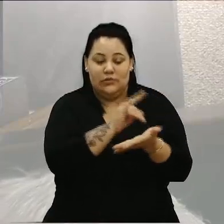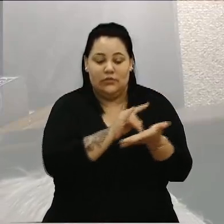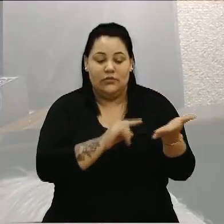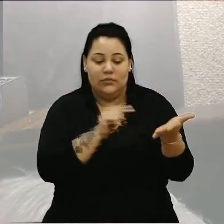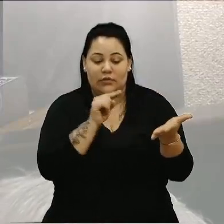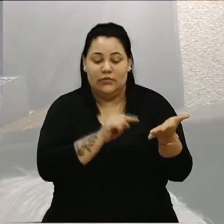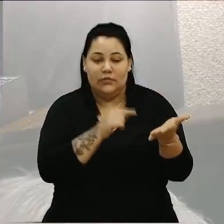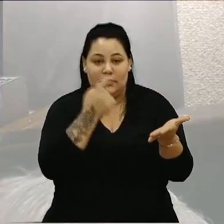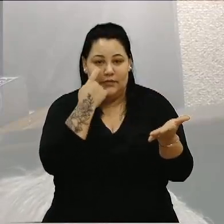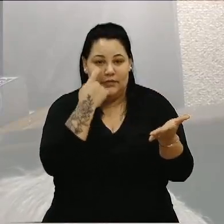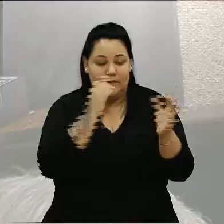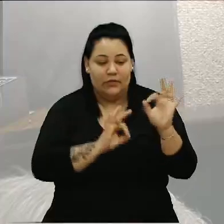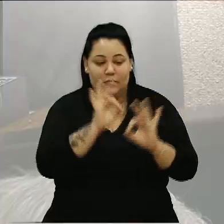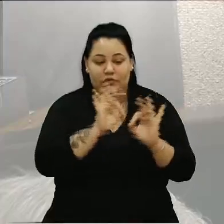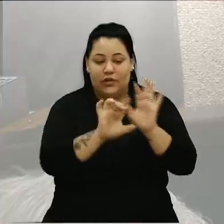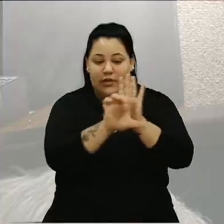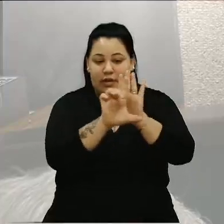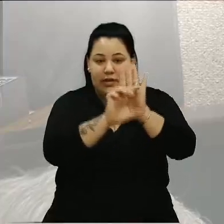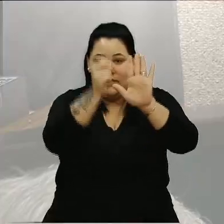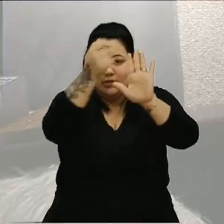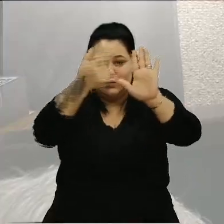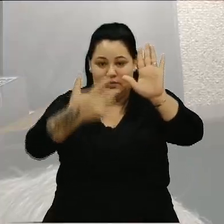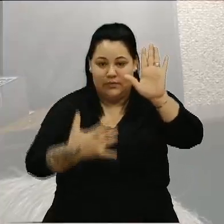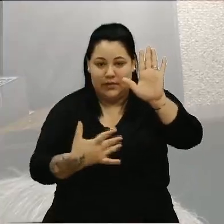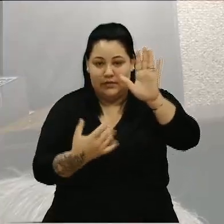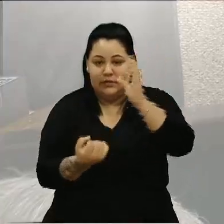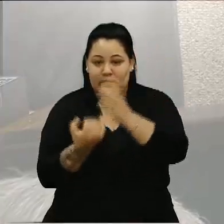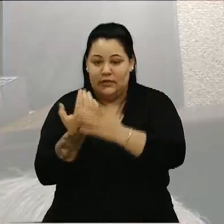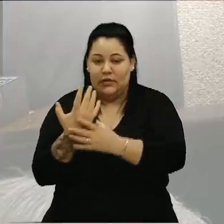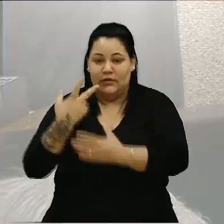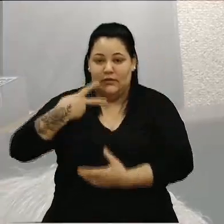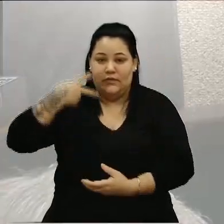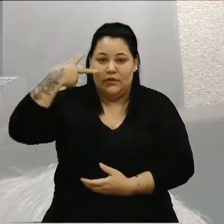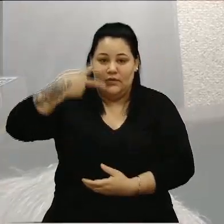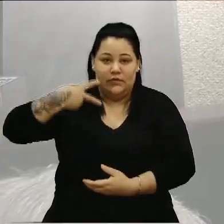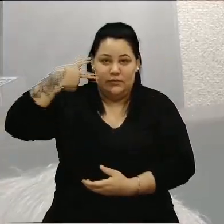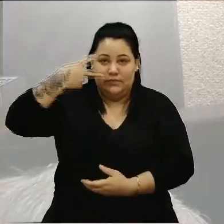ao projeto de lei acima descrito, de autoria do vereador